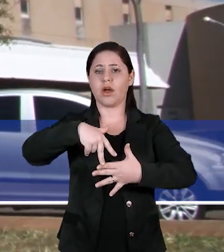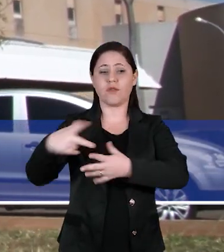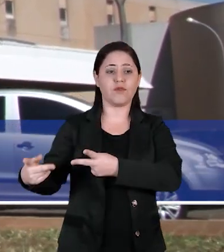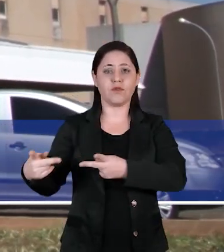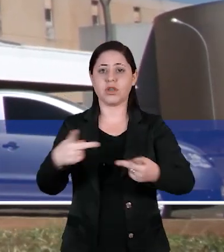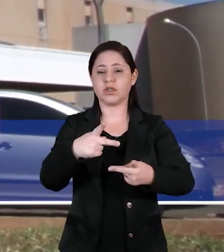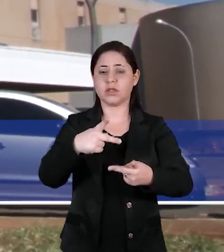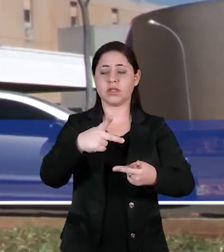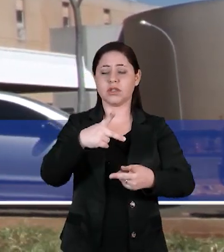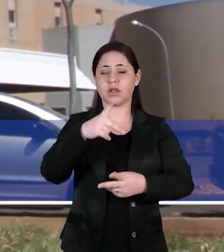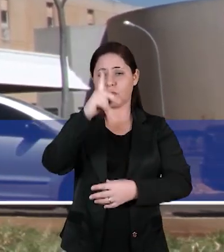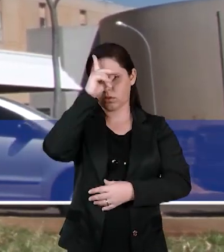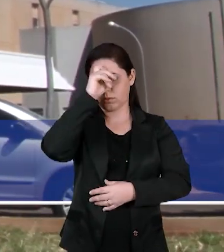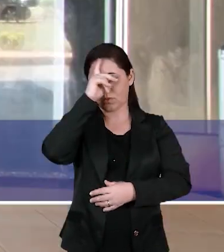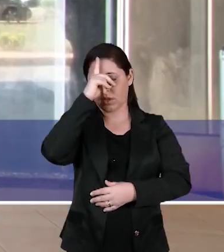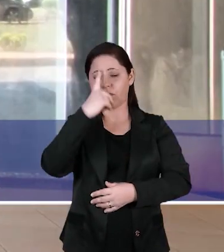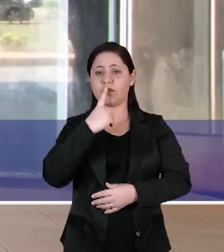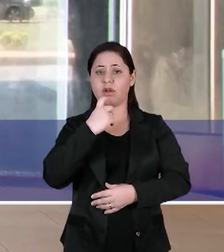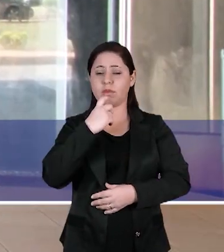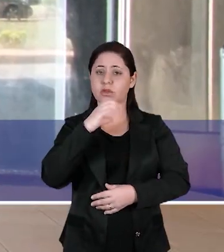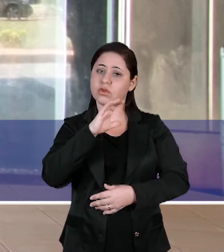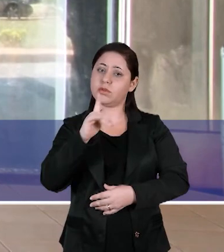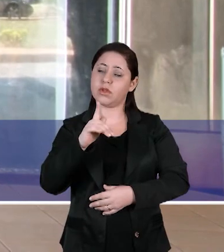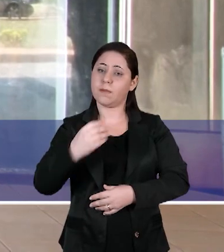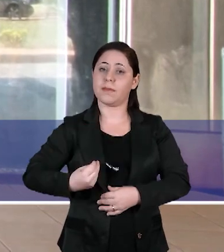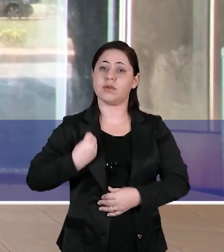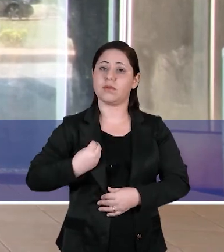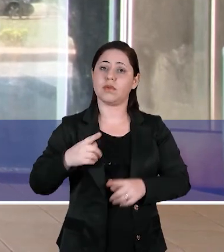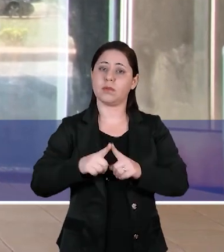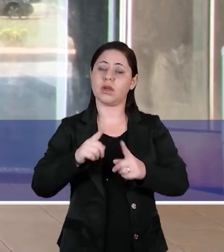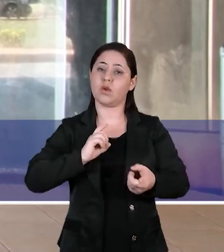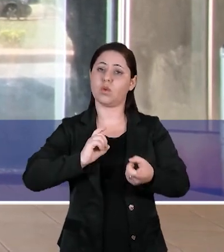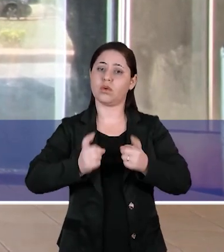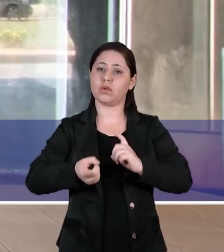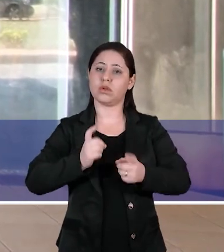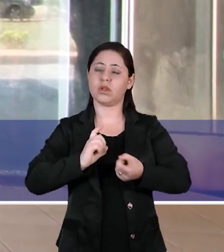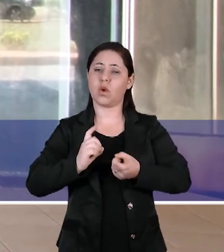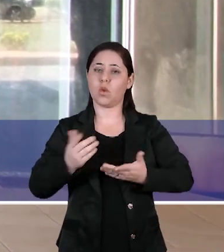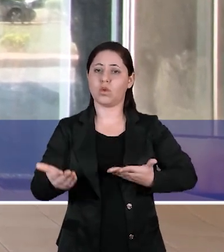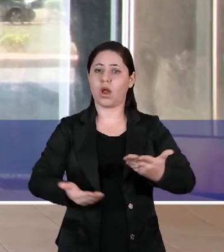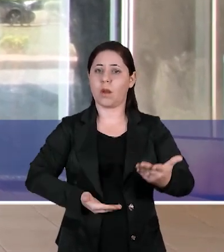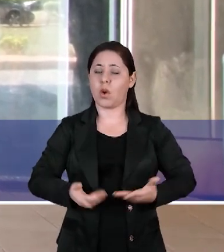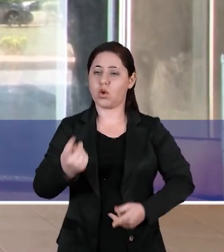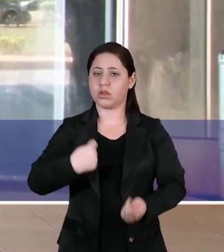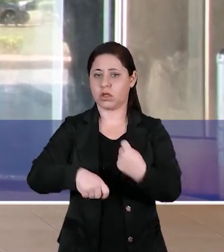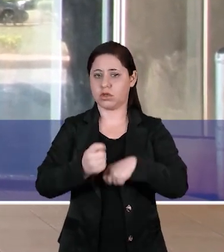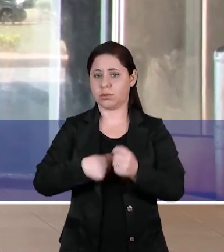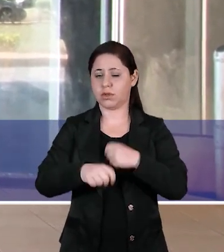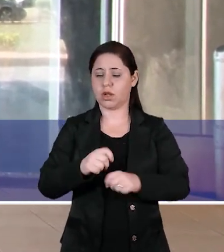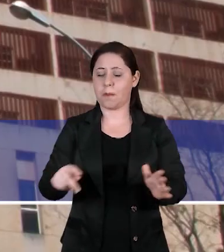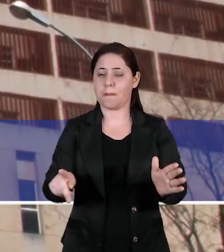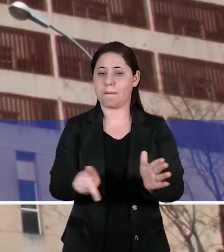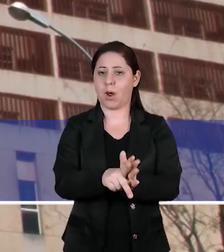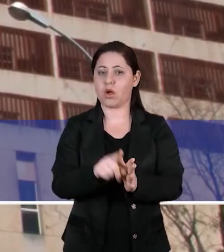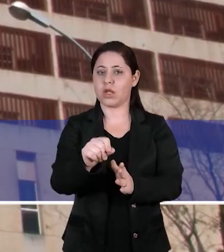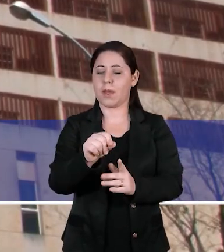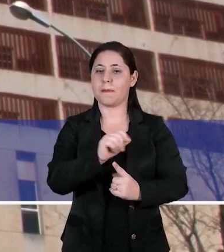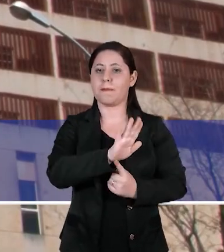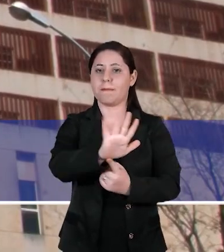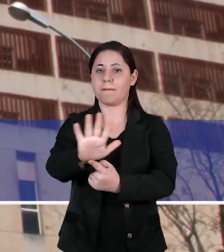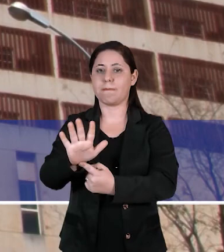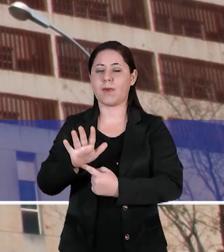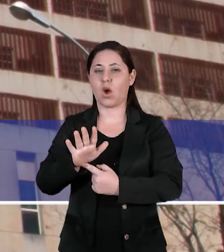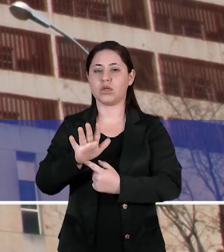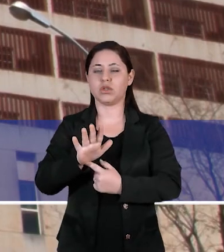visita ao Hospital Regional de Campo Grande, onde também participou de uma reunião com servidores e administradores, que apresentaram